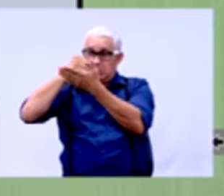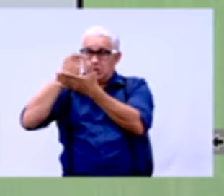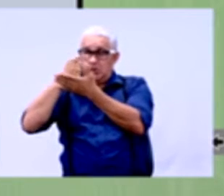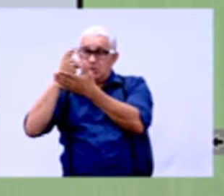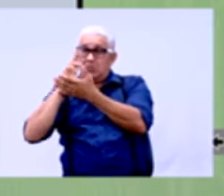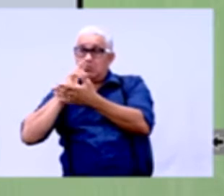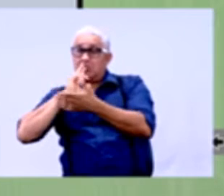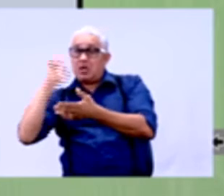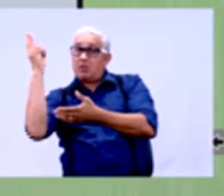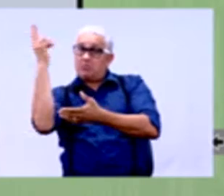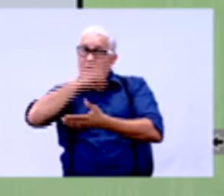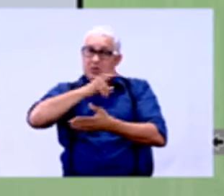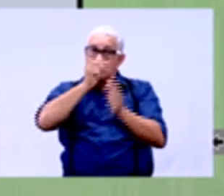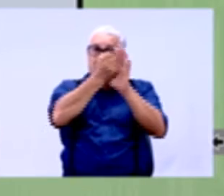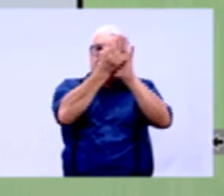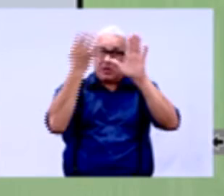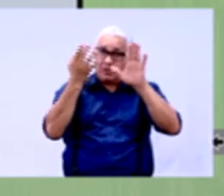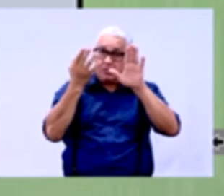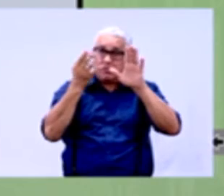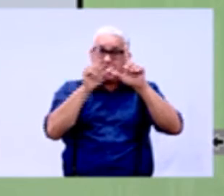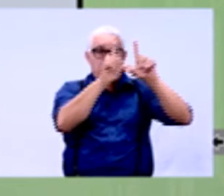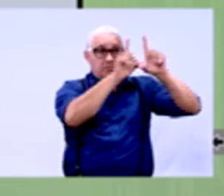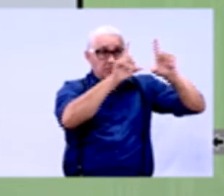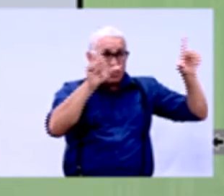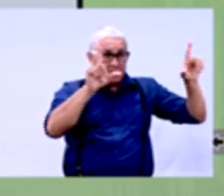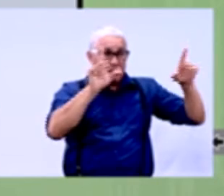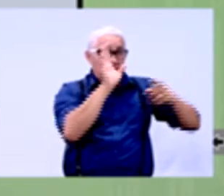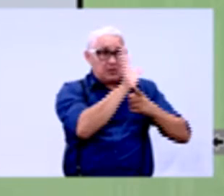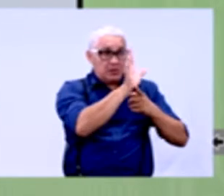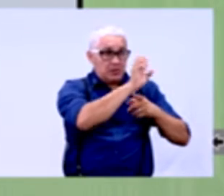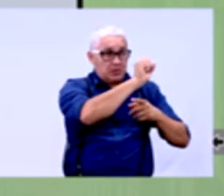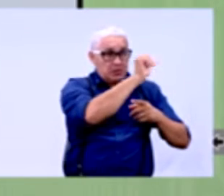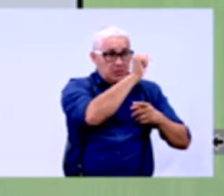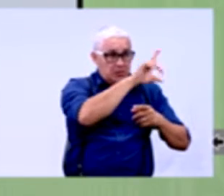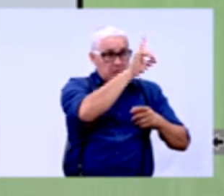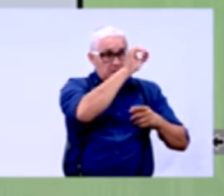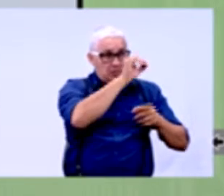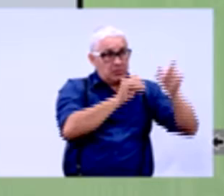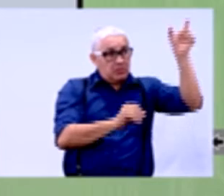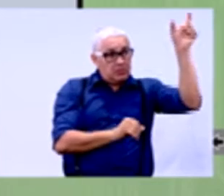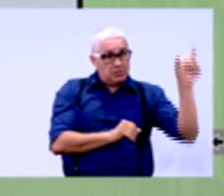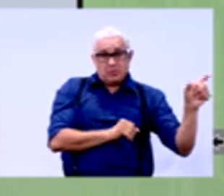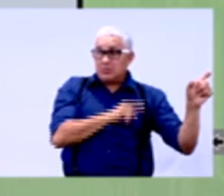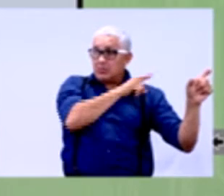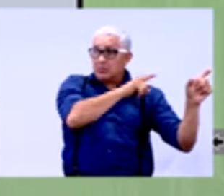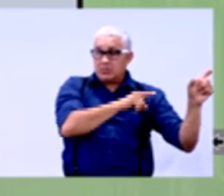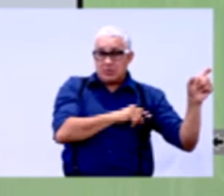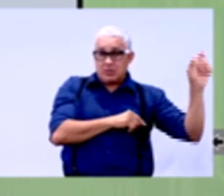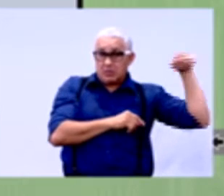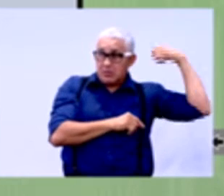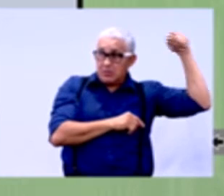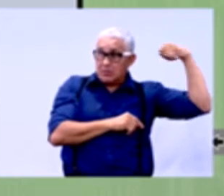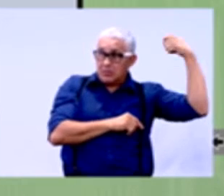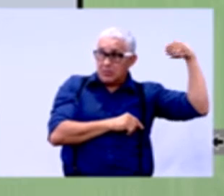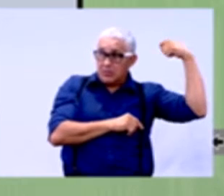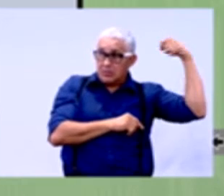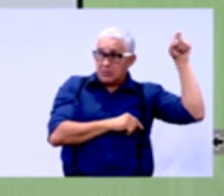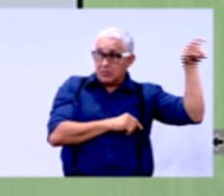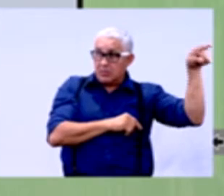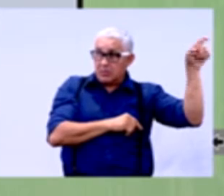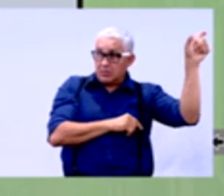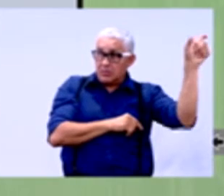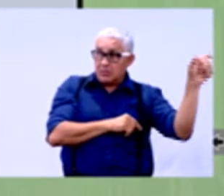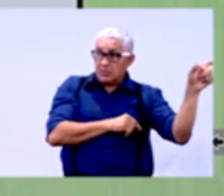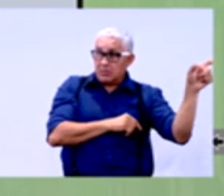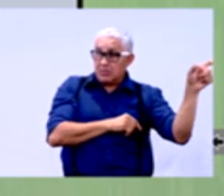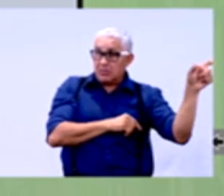do saldo e a aplicação exibe na tela então o saldo para o nosso ator cliente. Veja que tanto